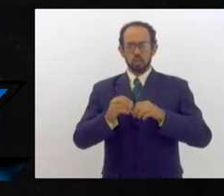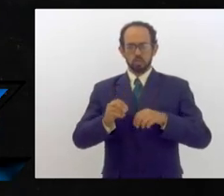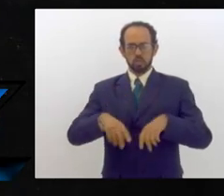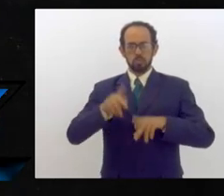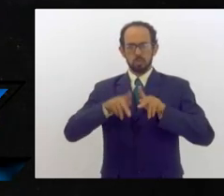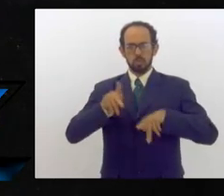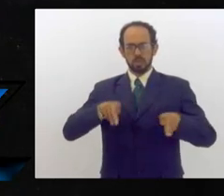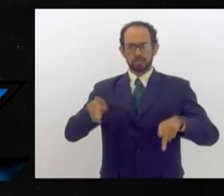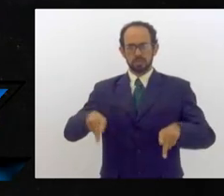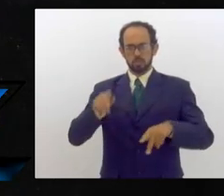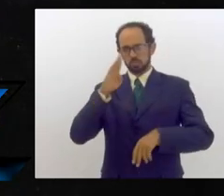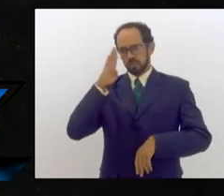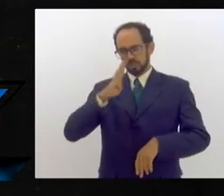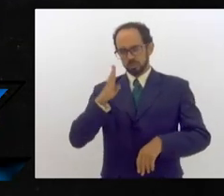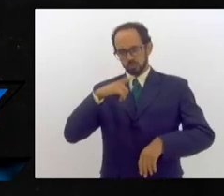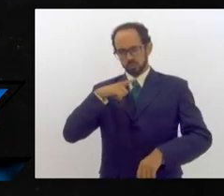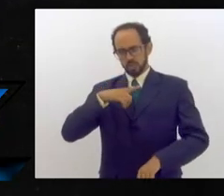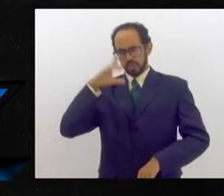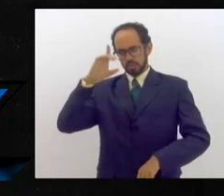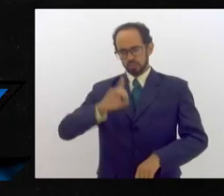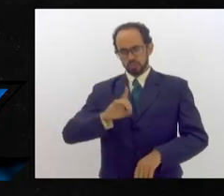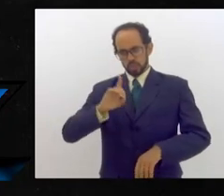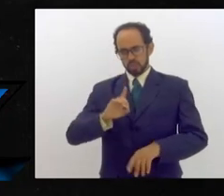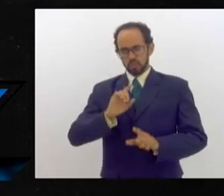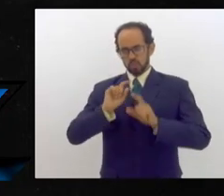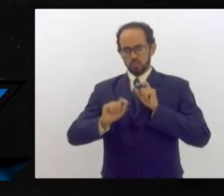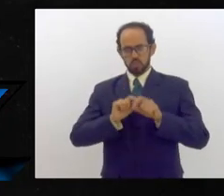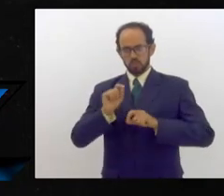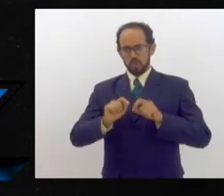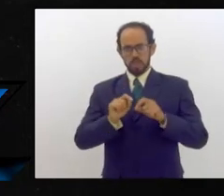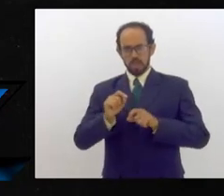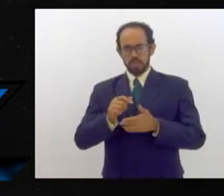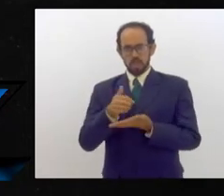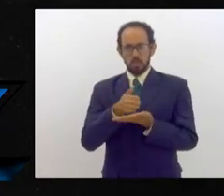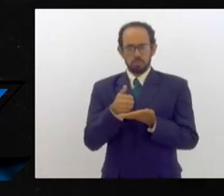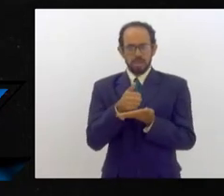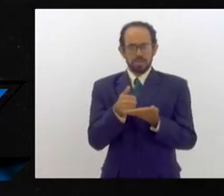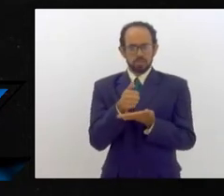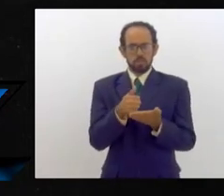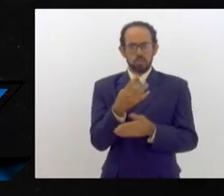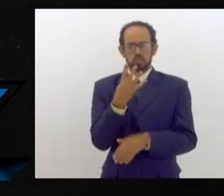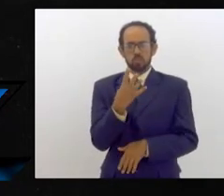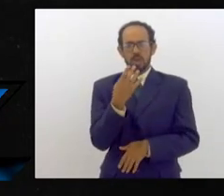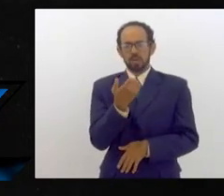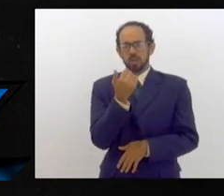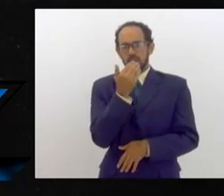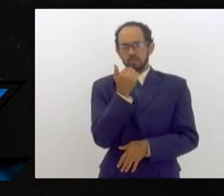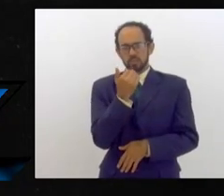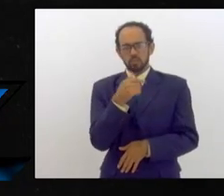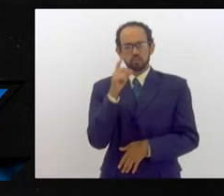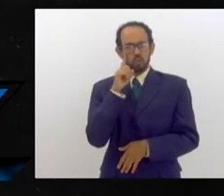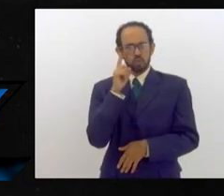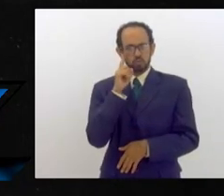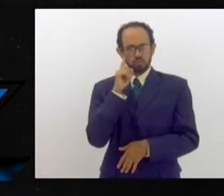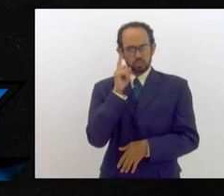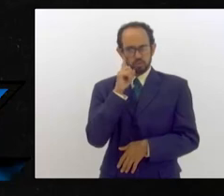tem direito a ter no mínimo quatro refeições diariamente